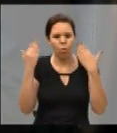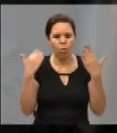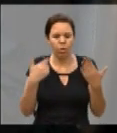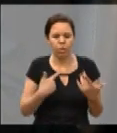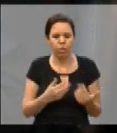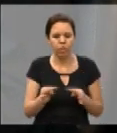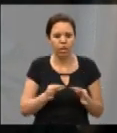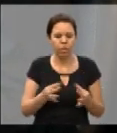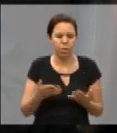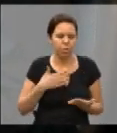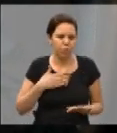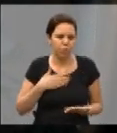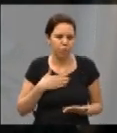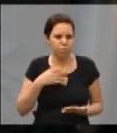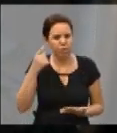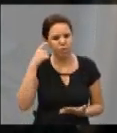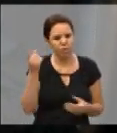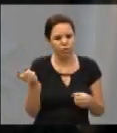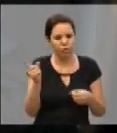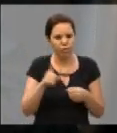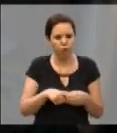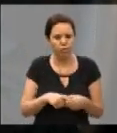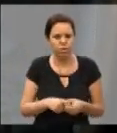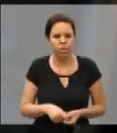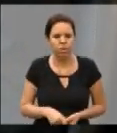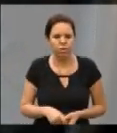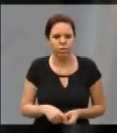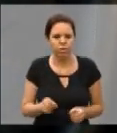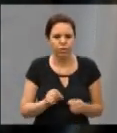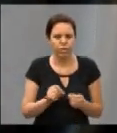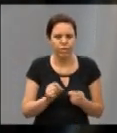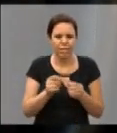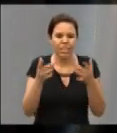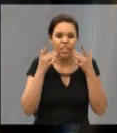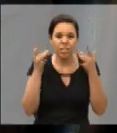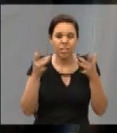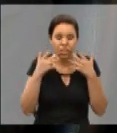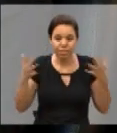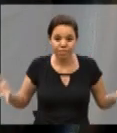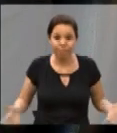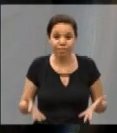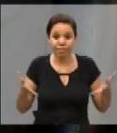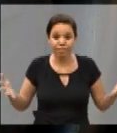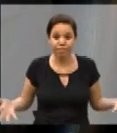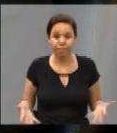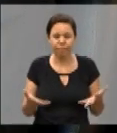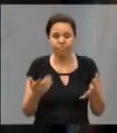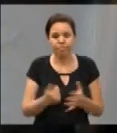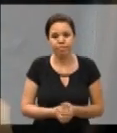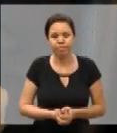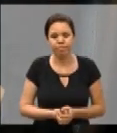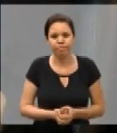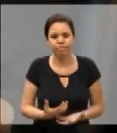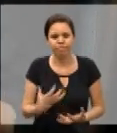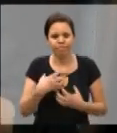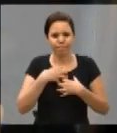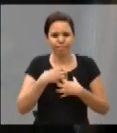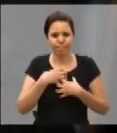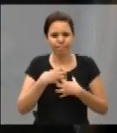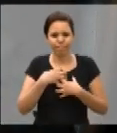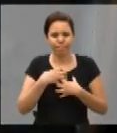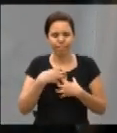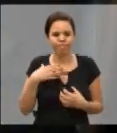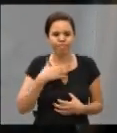até agora pensando seriamente em voltar a fazer teatro porque me dá uma sensação